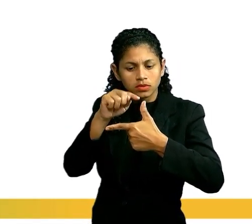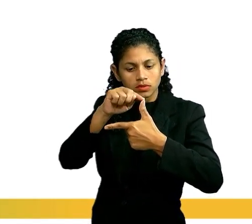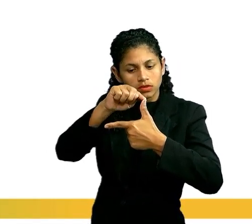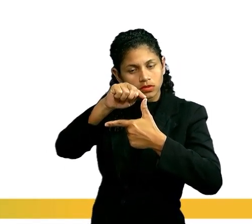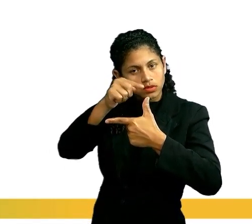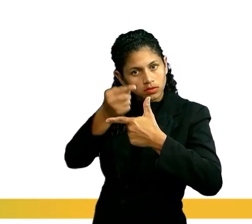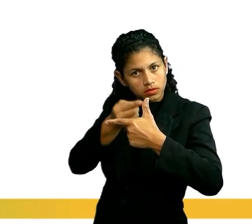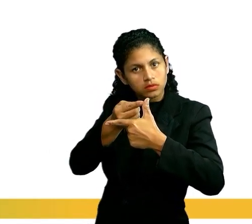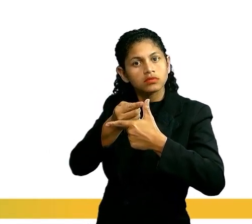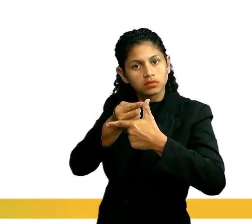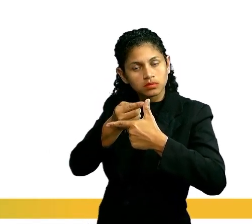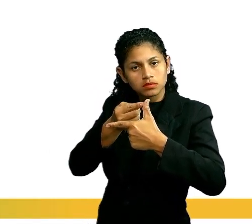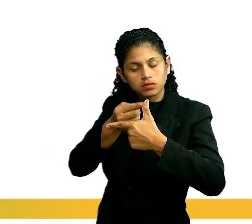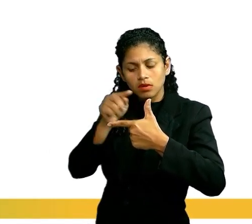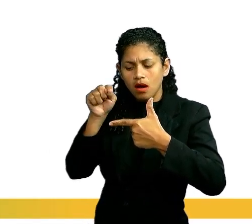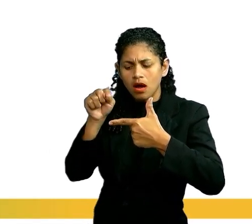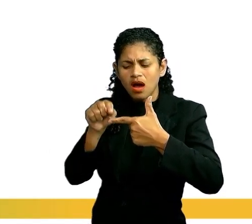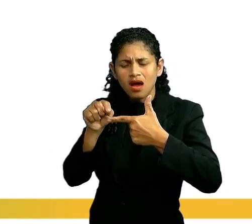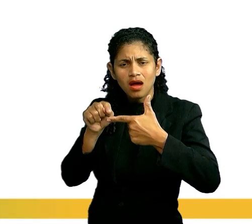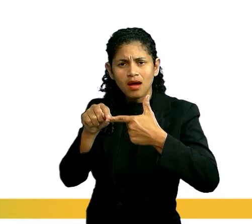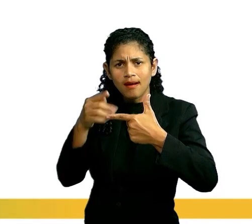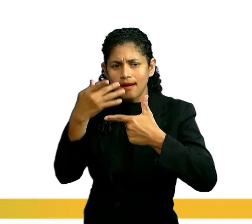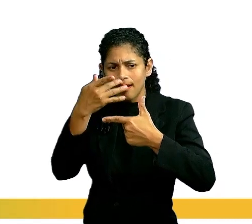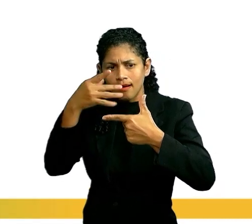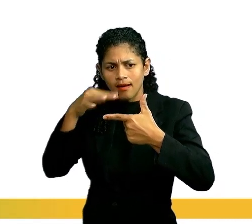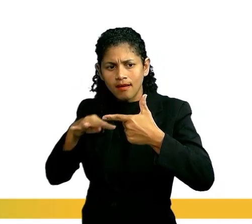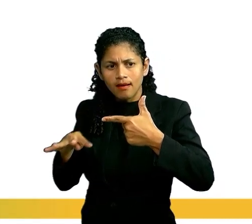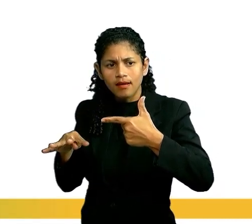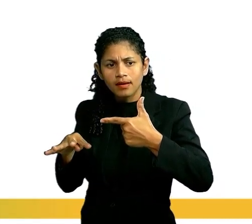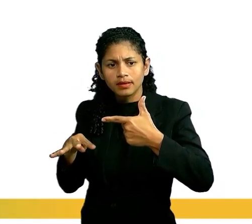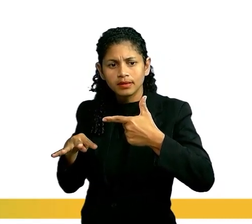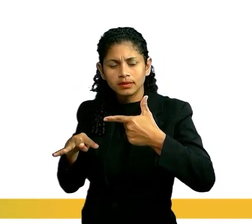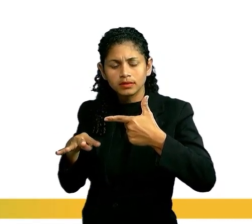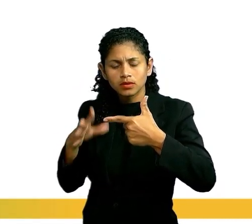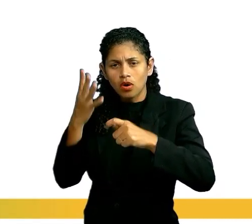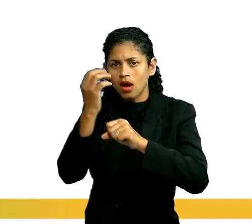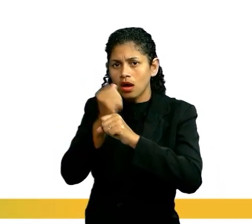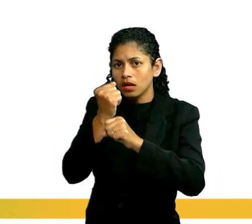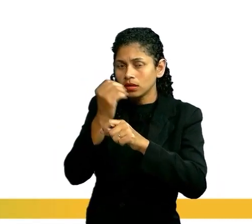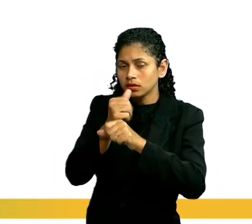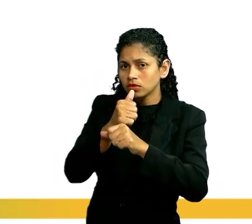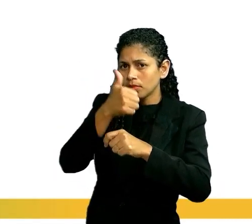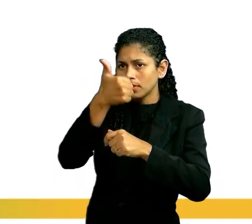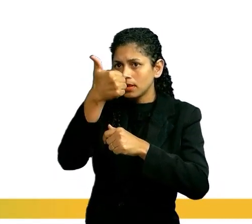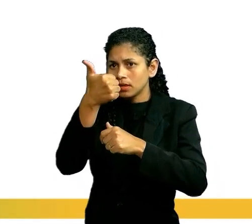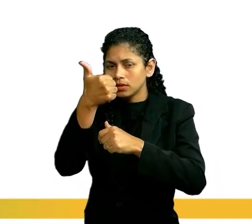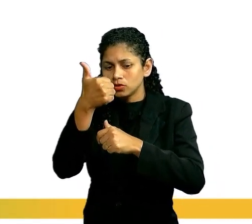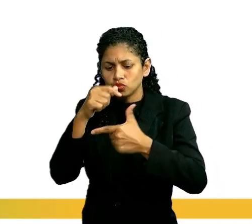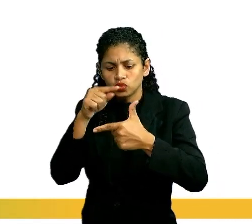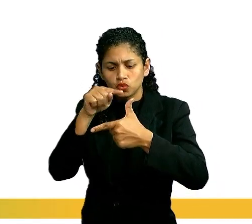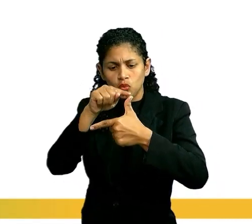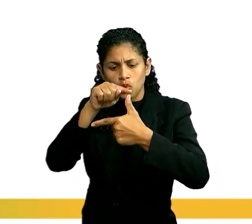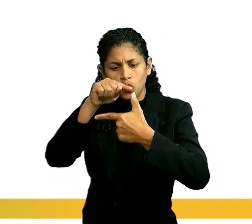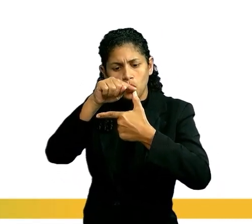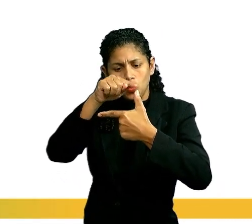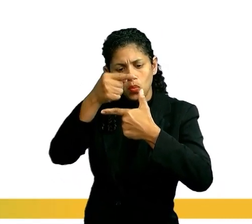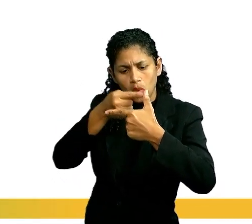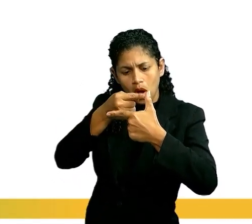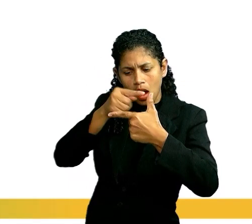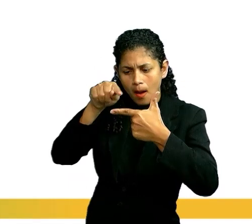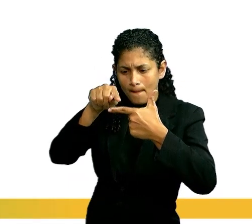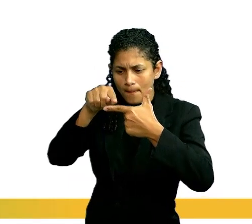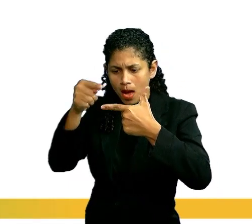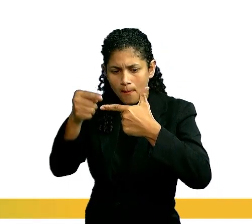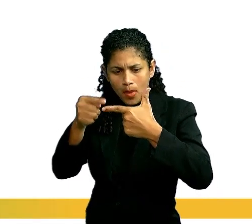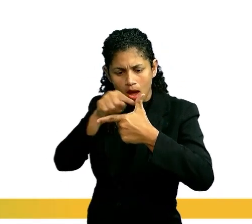ser 45, já que aqui já é 90, e a soma dos ângulos internos é 180. Se aqui é 45